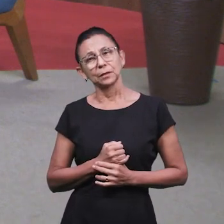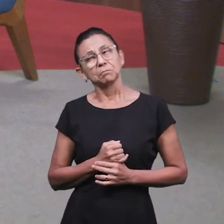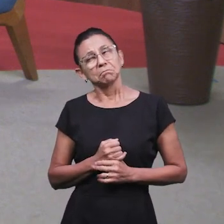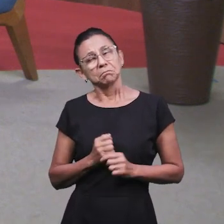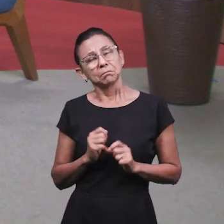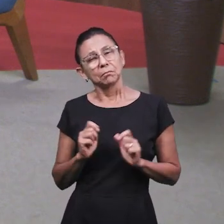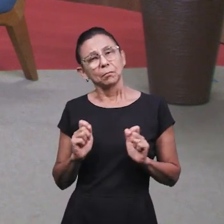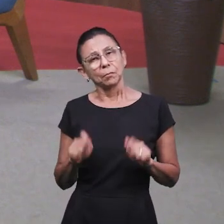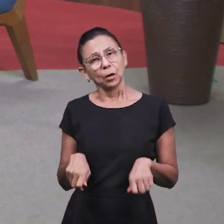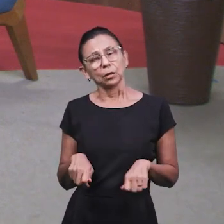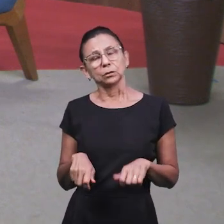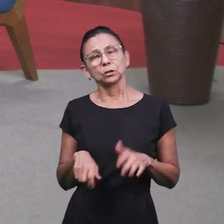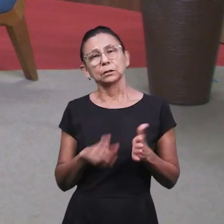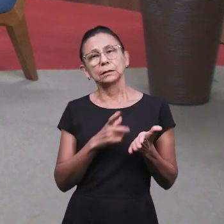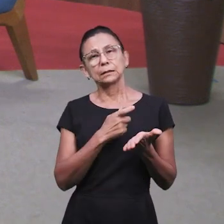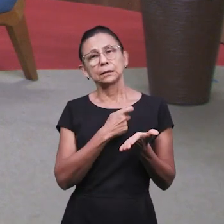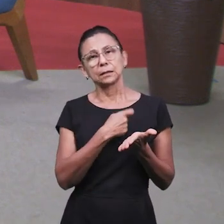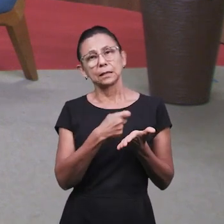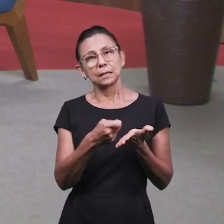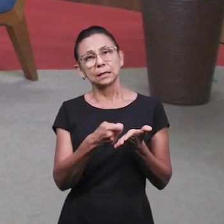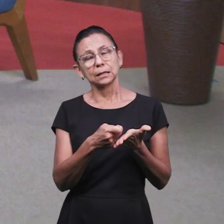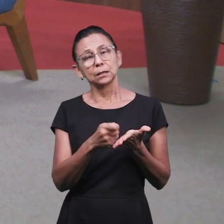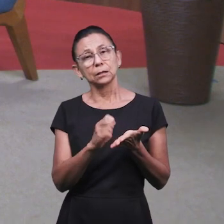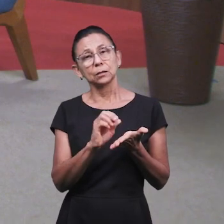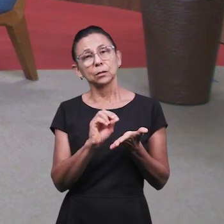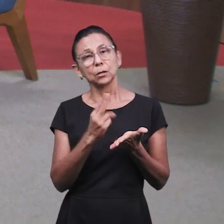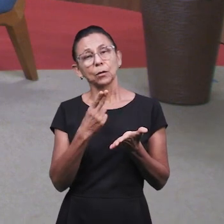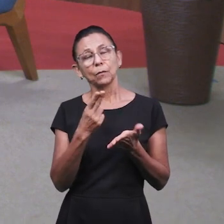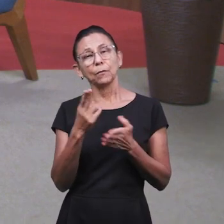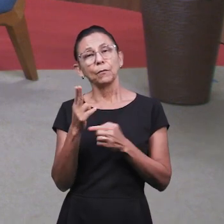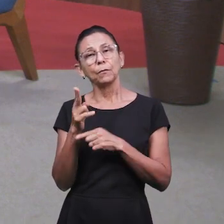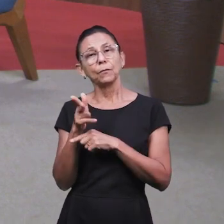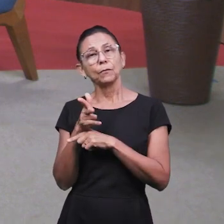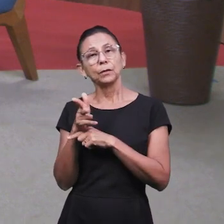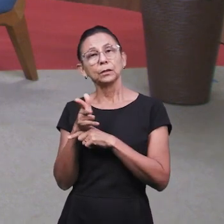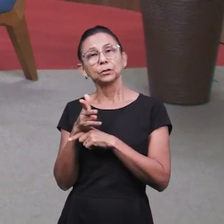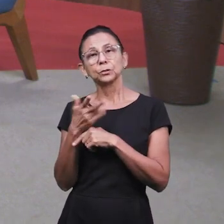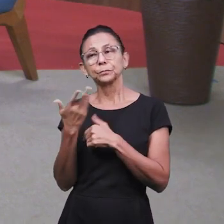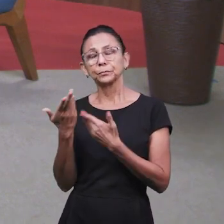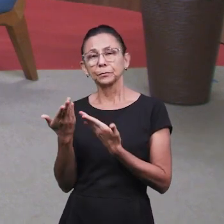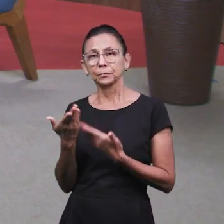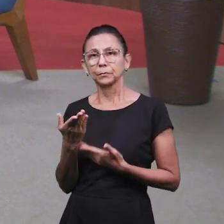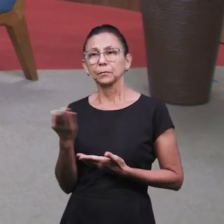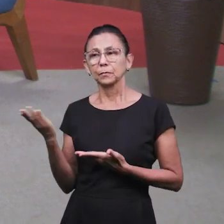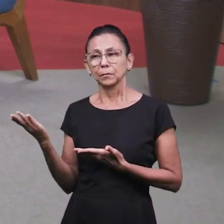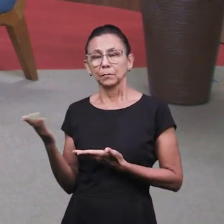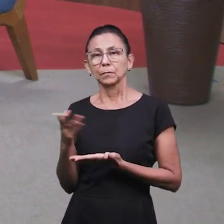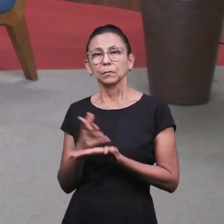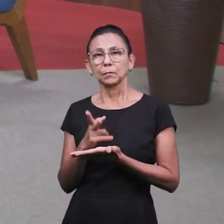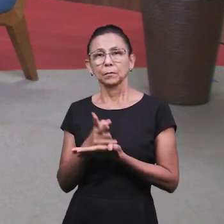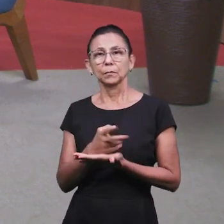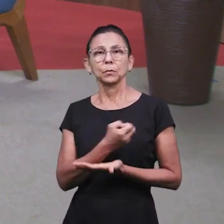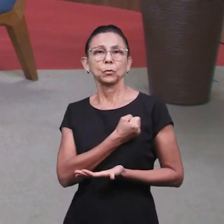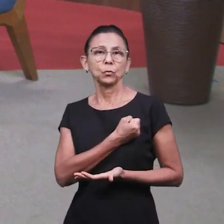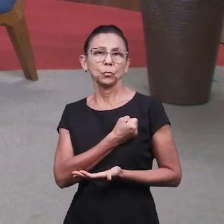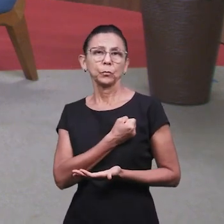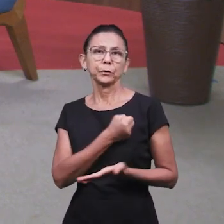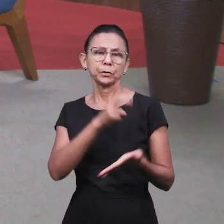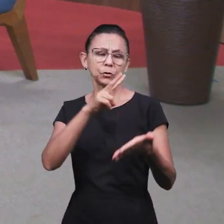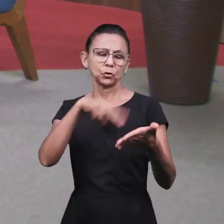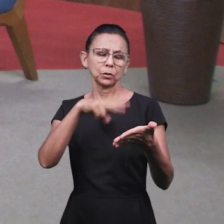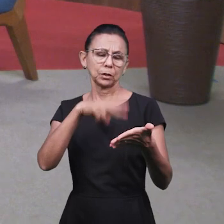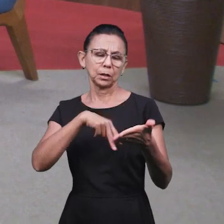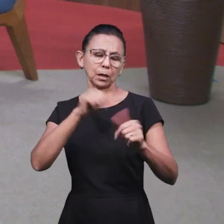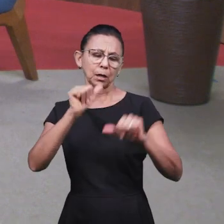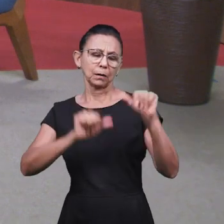fazer isso por escrito ou pode mandar um vídeo nesse mesmo número de WhatsApp. A gente recebe, avalia e a